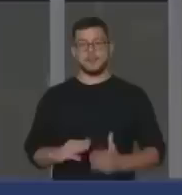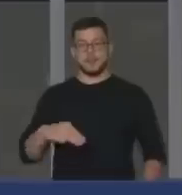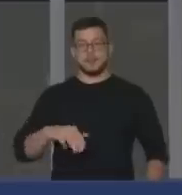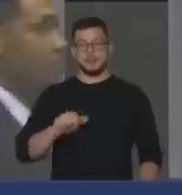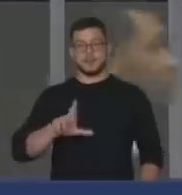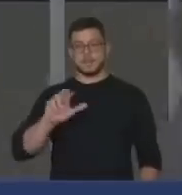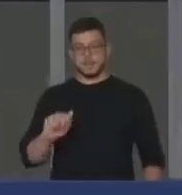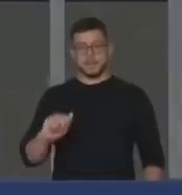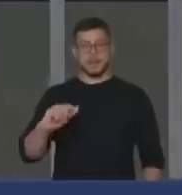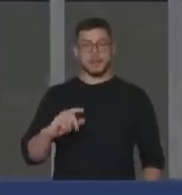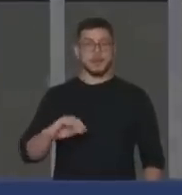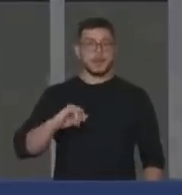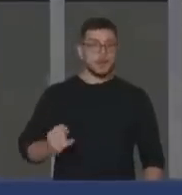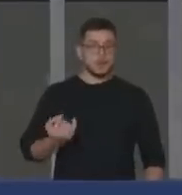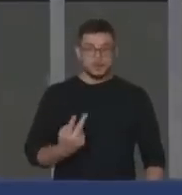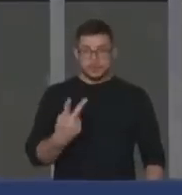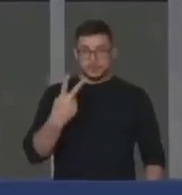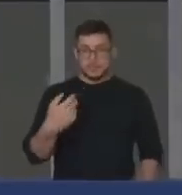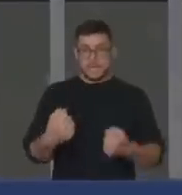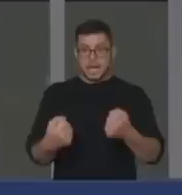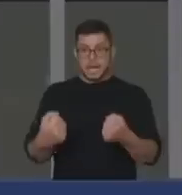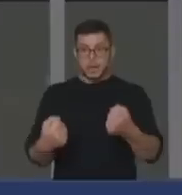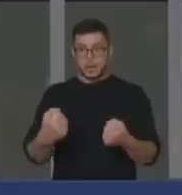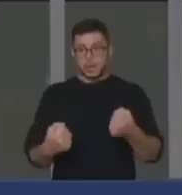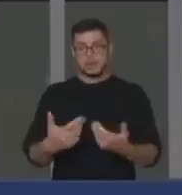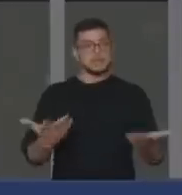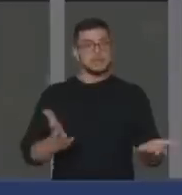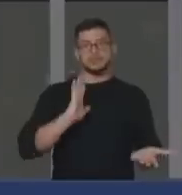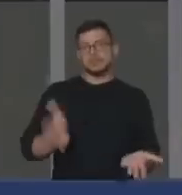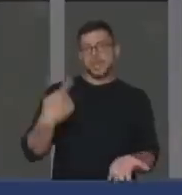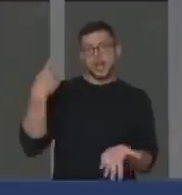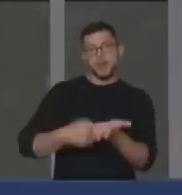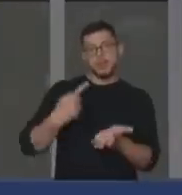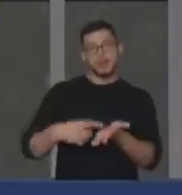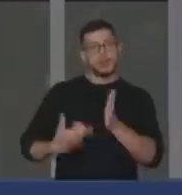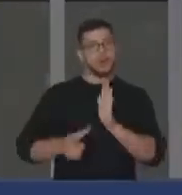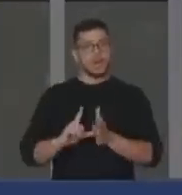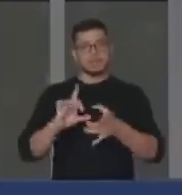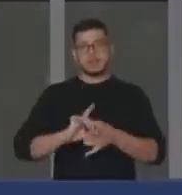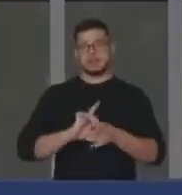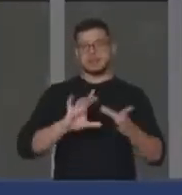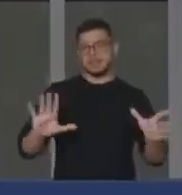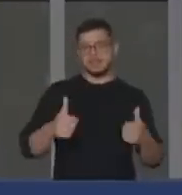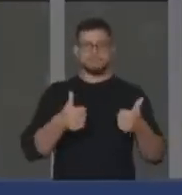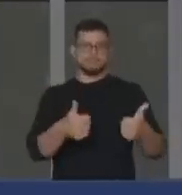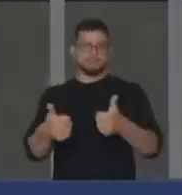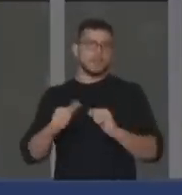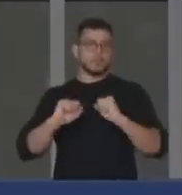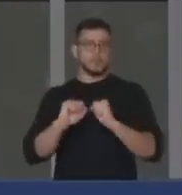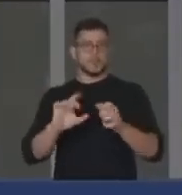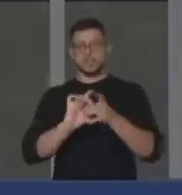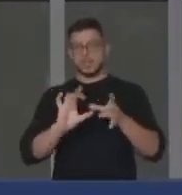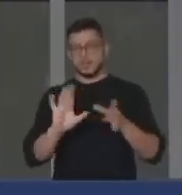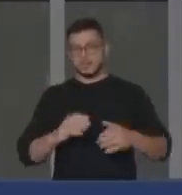Ele chegou ali, prezado Abílio, com dois carrinhos. Ou seja, está tudo armado já com tráfico de drogas. Galera do CPX, tá, ó, pode chegar que está na boa. E